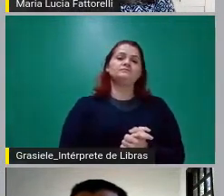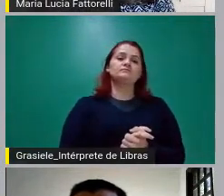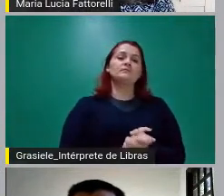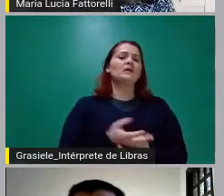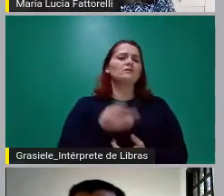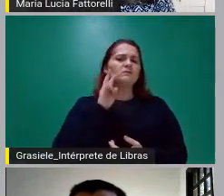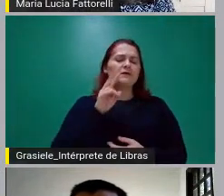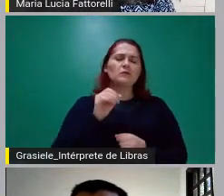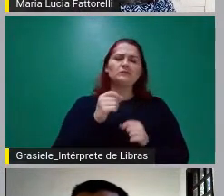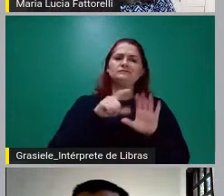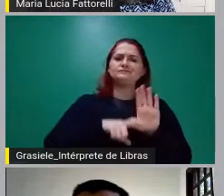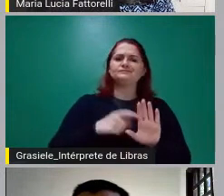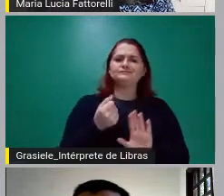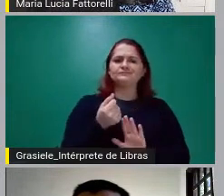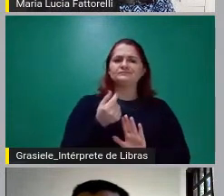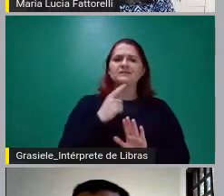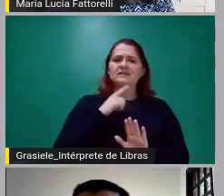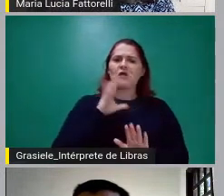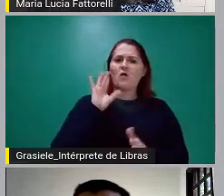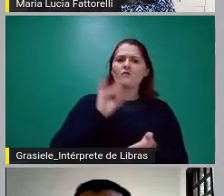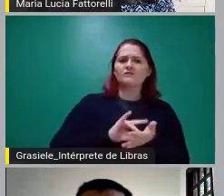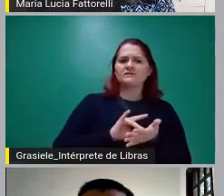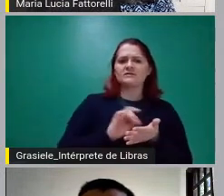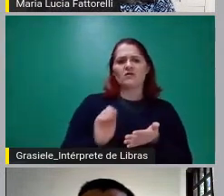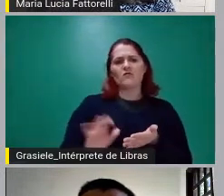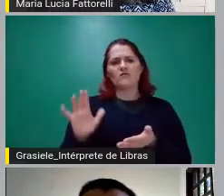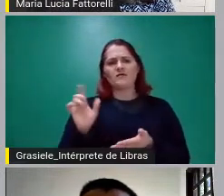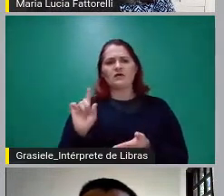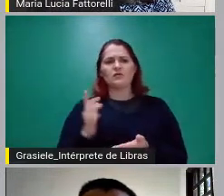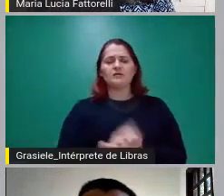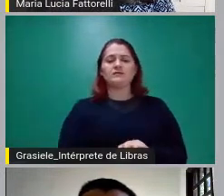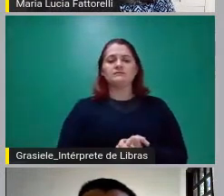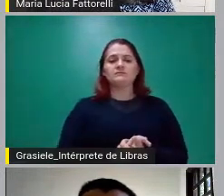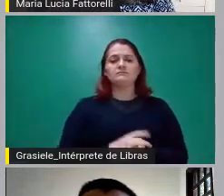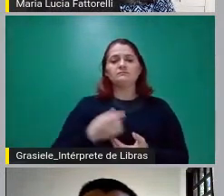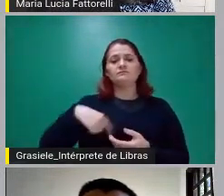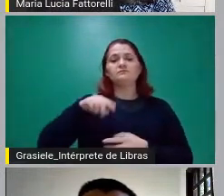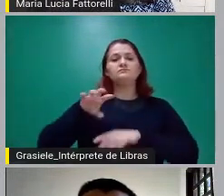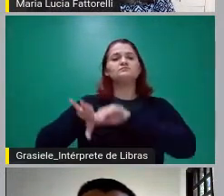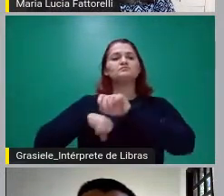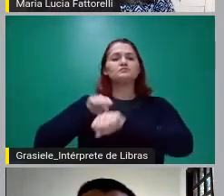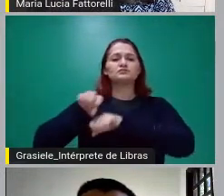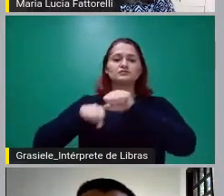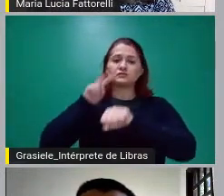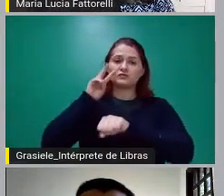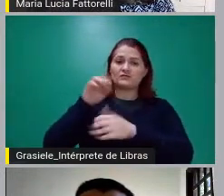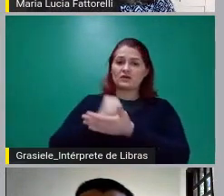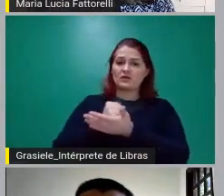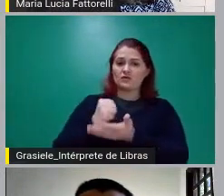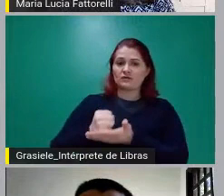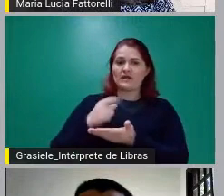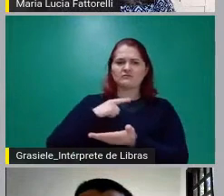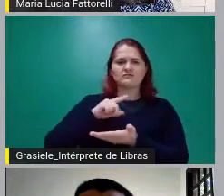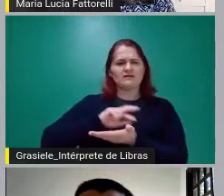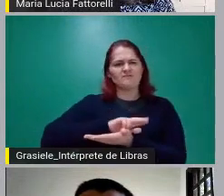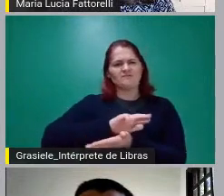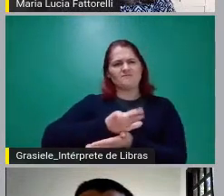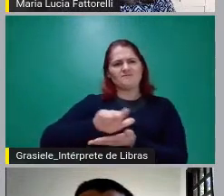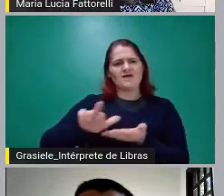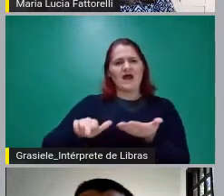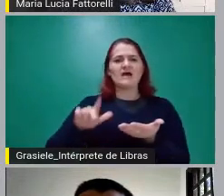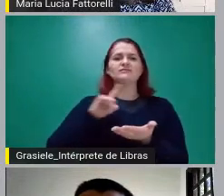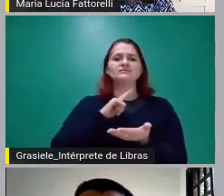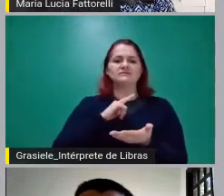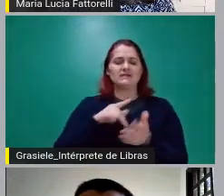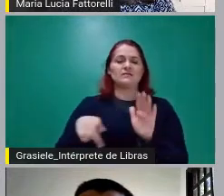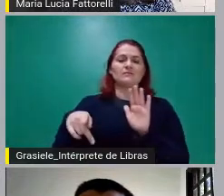A principal que foi encontrada, mas vários outros, né, contratos sequer que foram assinados, a gente tem registro disso no levantamento da